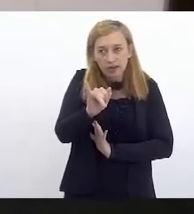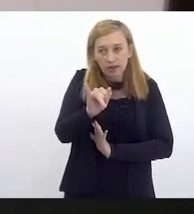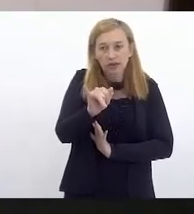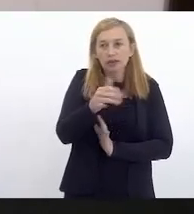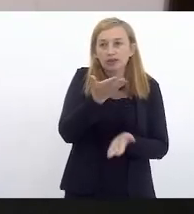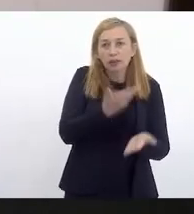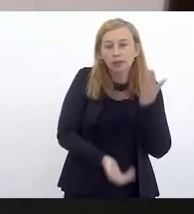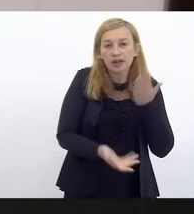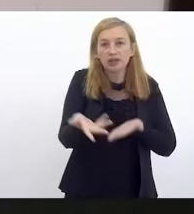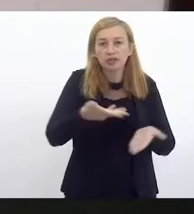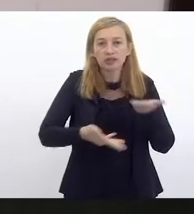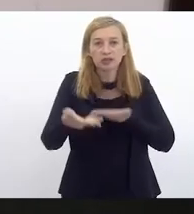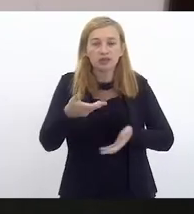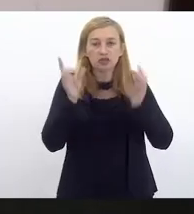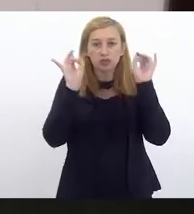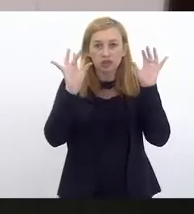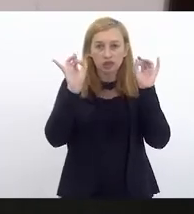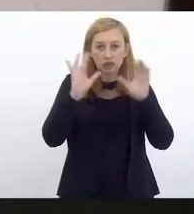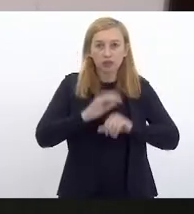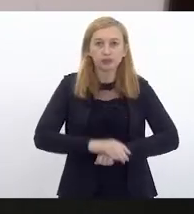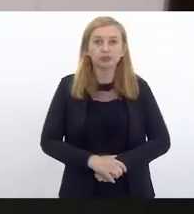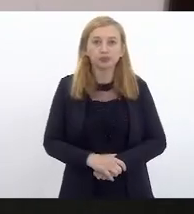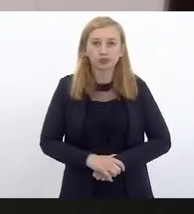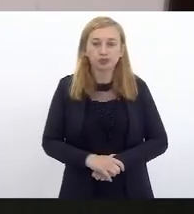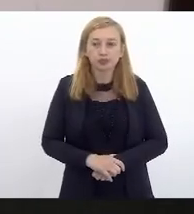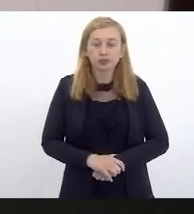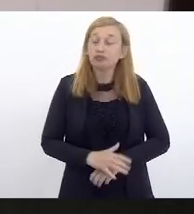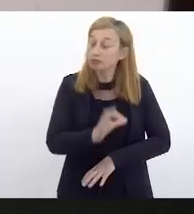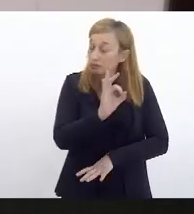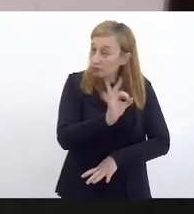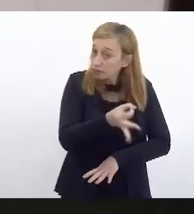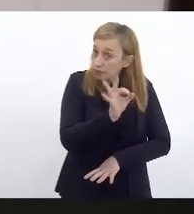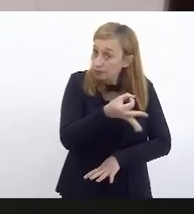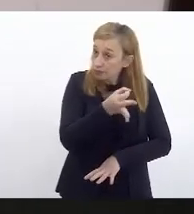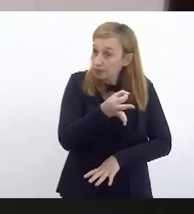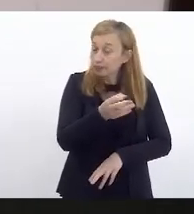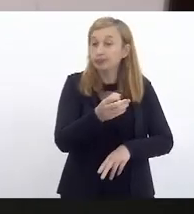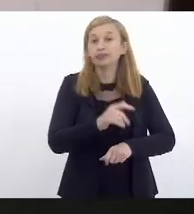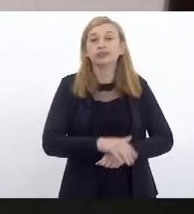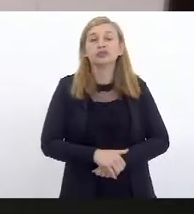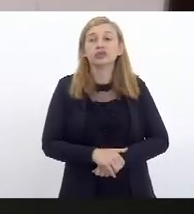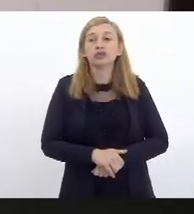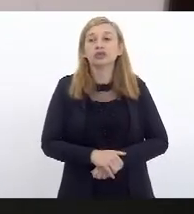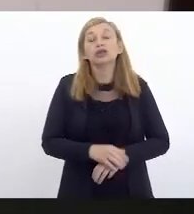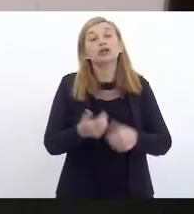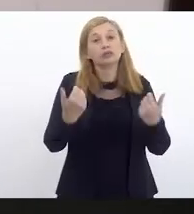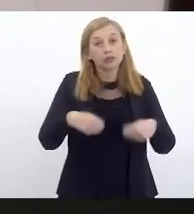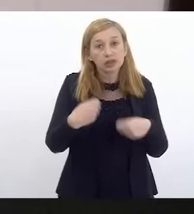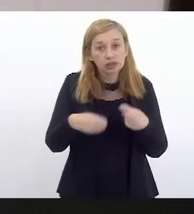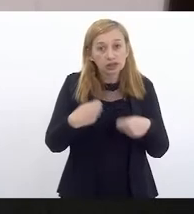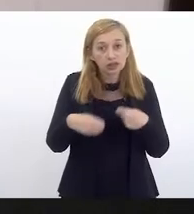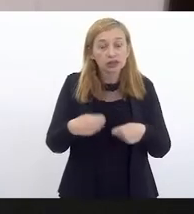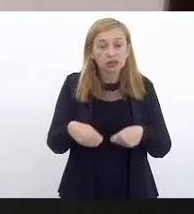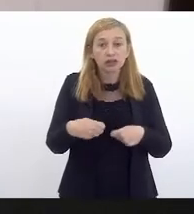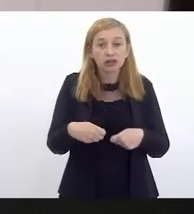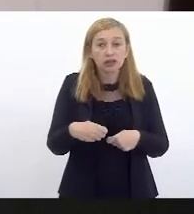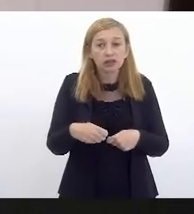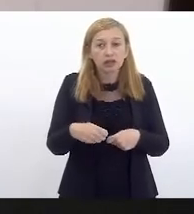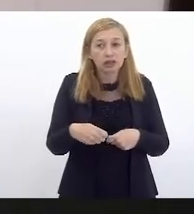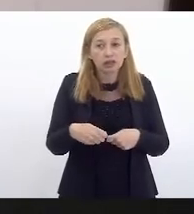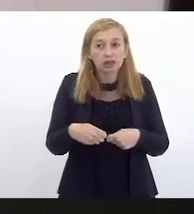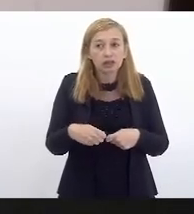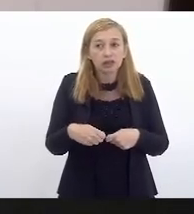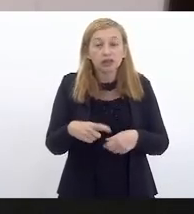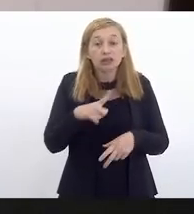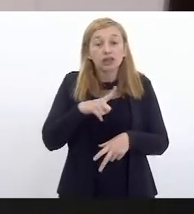perda de participação especial. Mas exatamente por causa disso é que a gente tem que ter